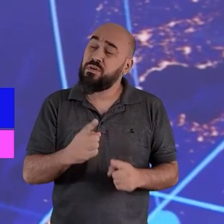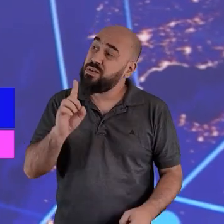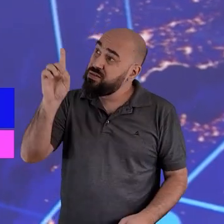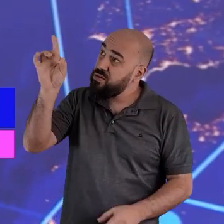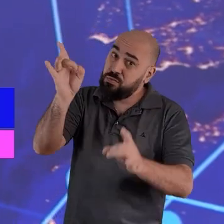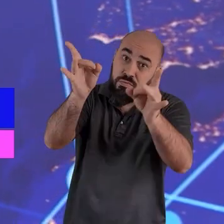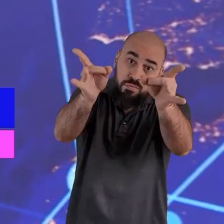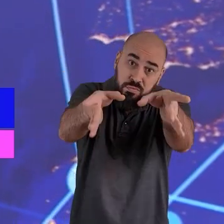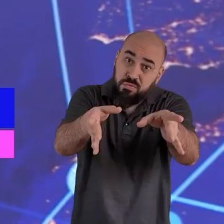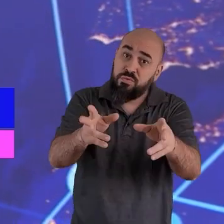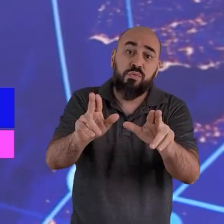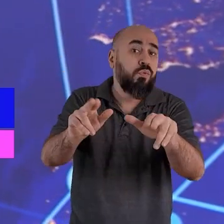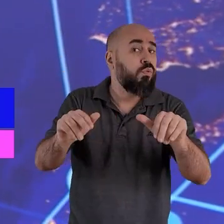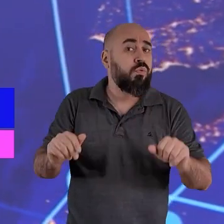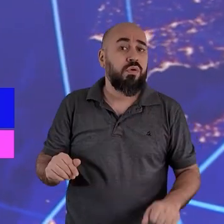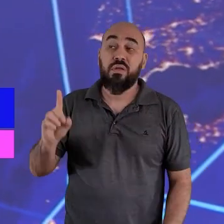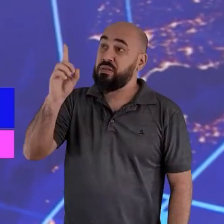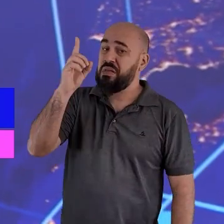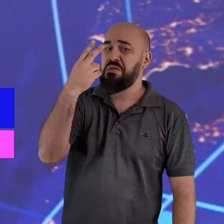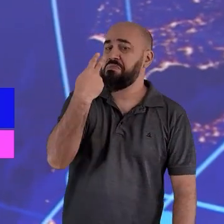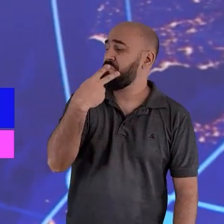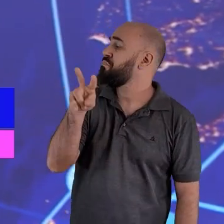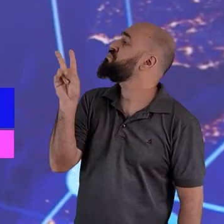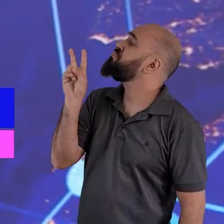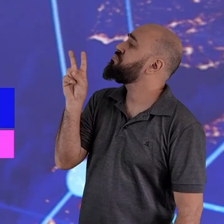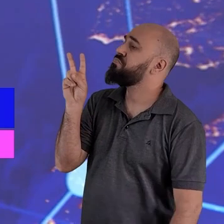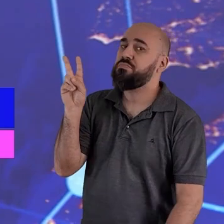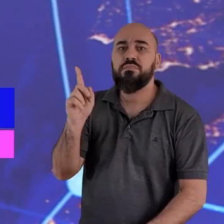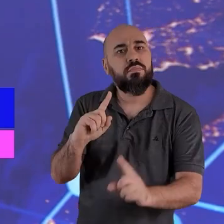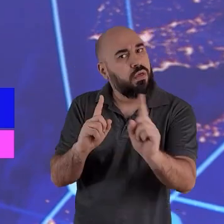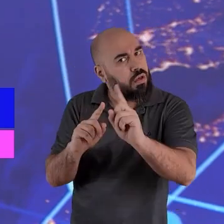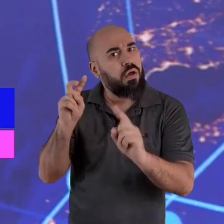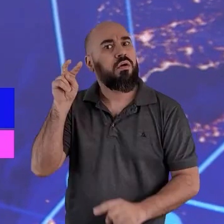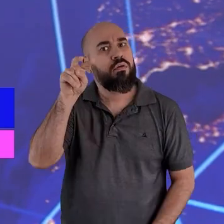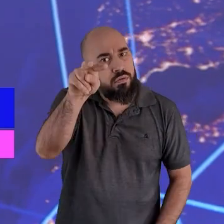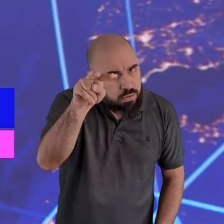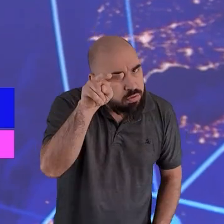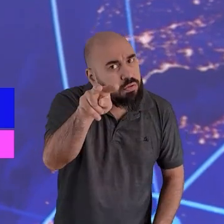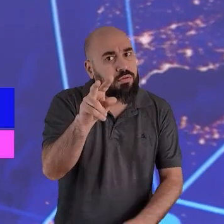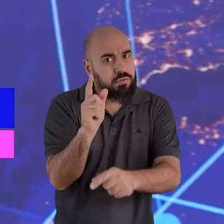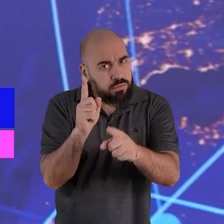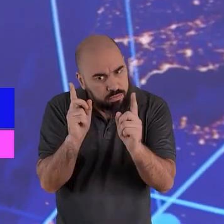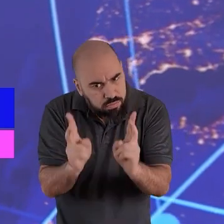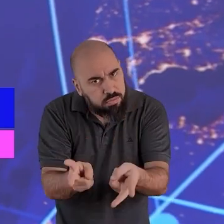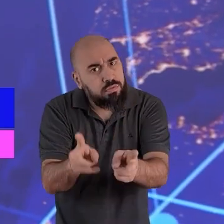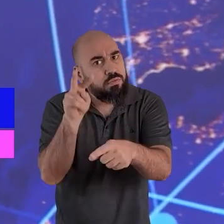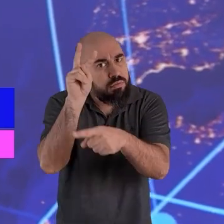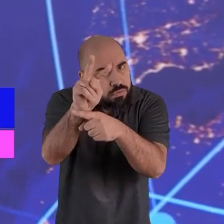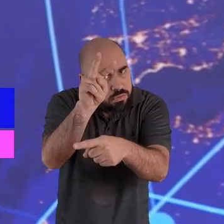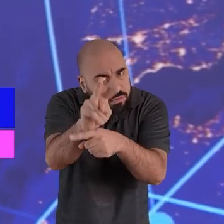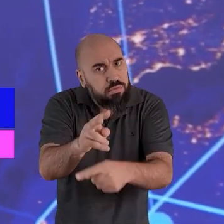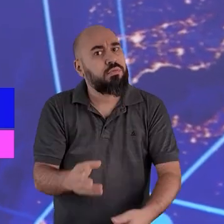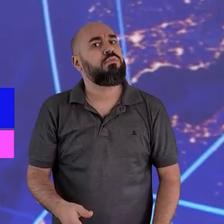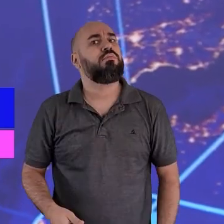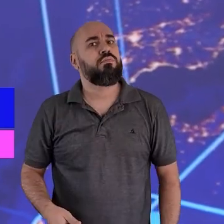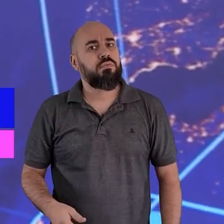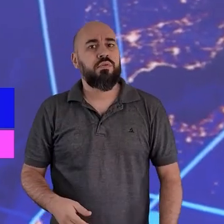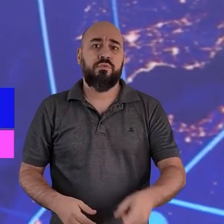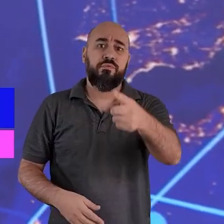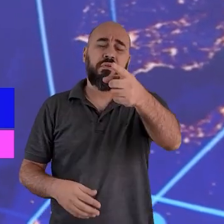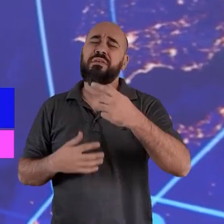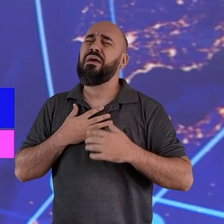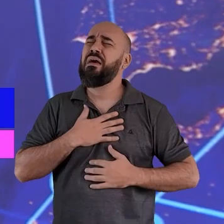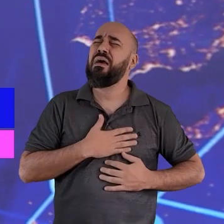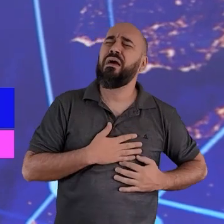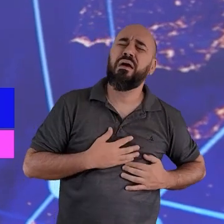senhor. Deus não virou as costas para a senhora. Deus não virou as costas para você, que está agora desesperado,